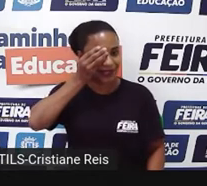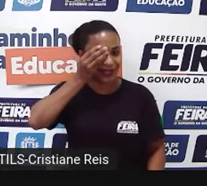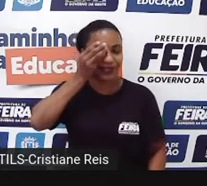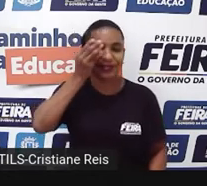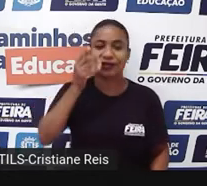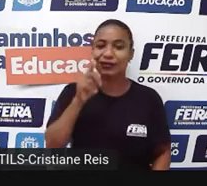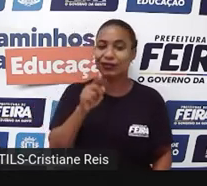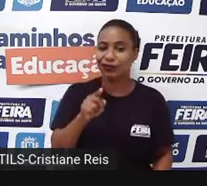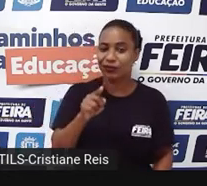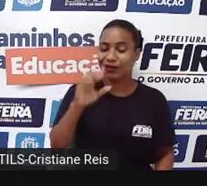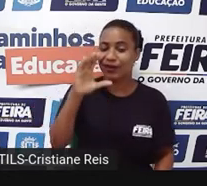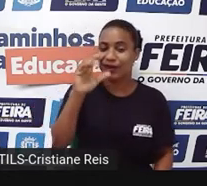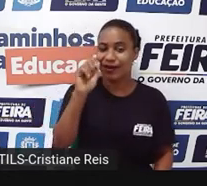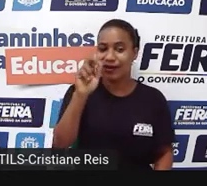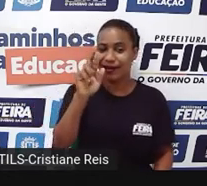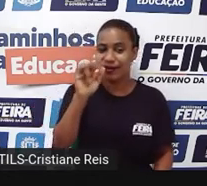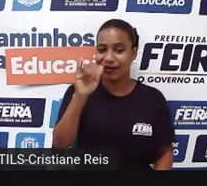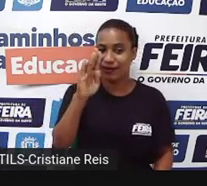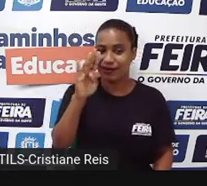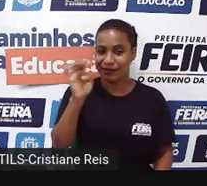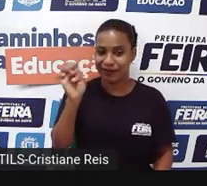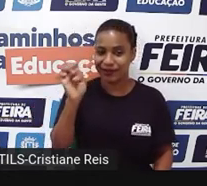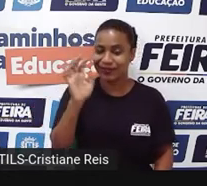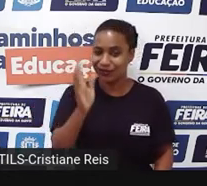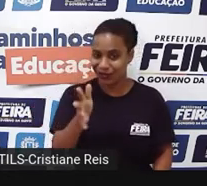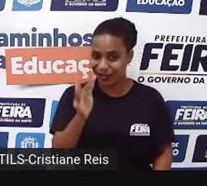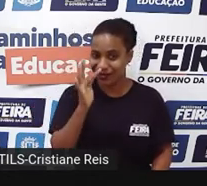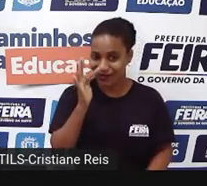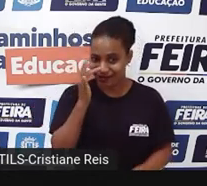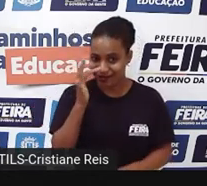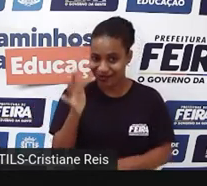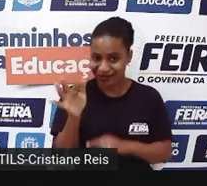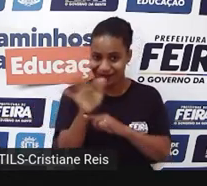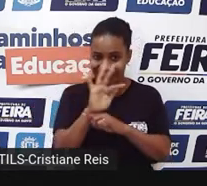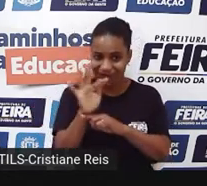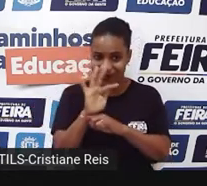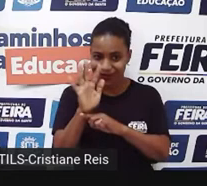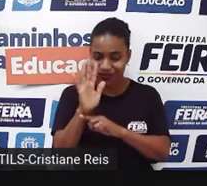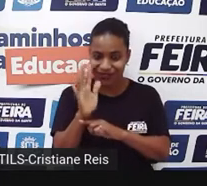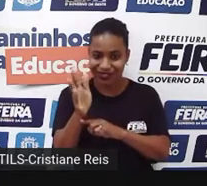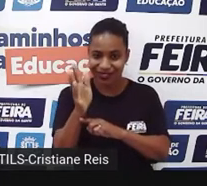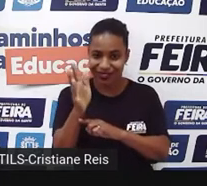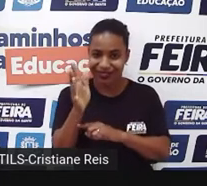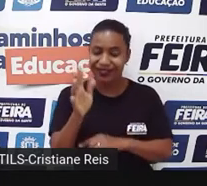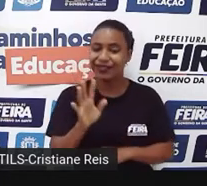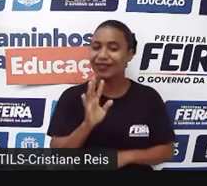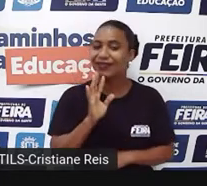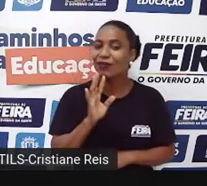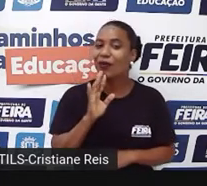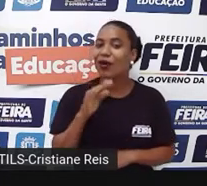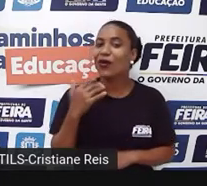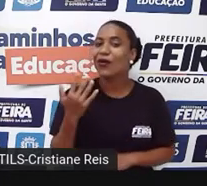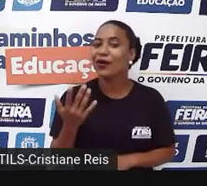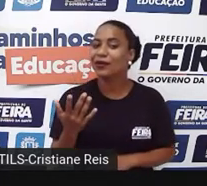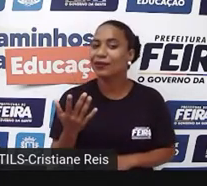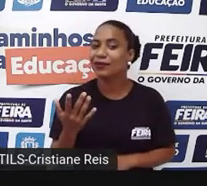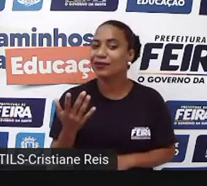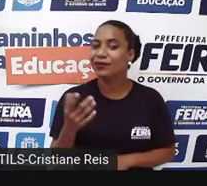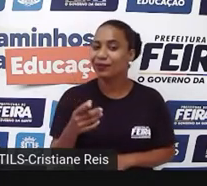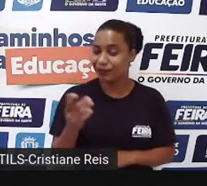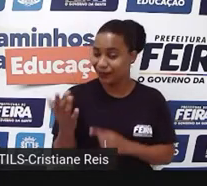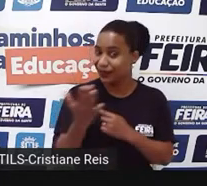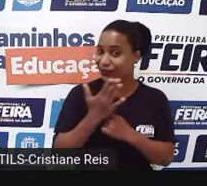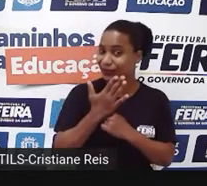filme? Action, adventure, historic films. Do you know? Vocês sabem? Help me, please,